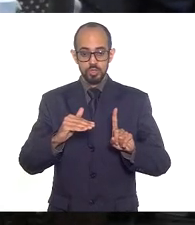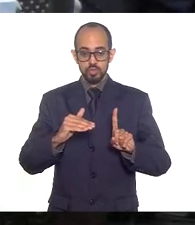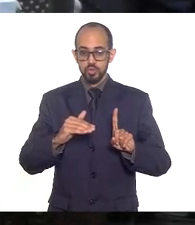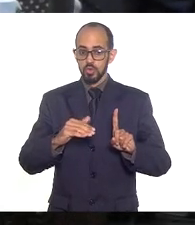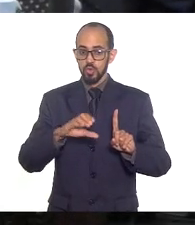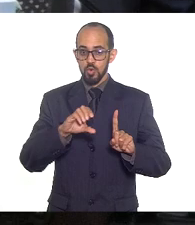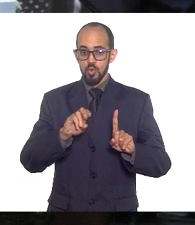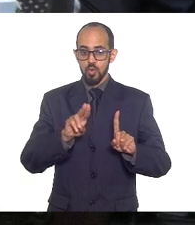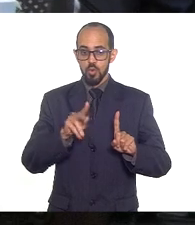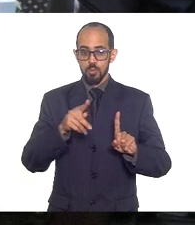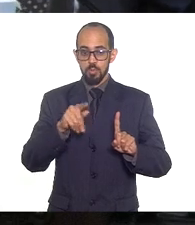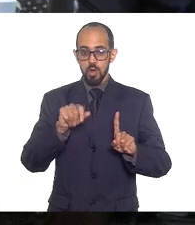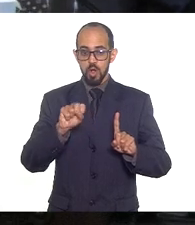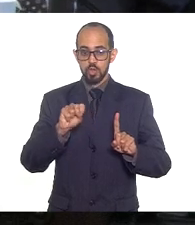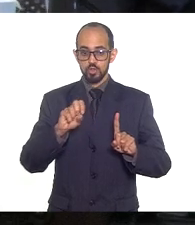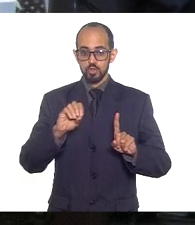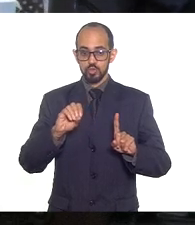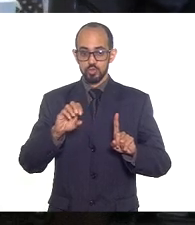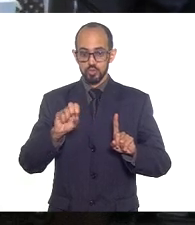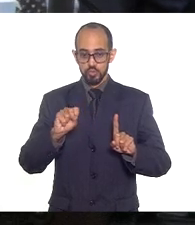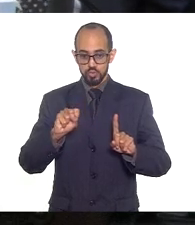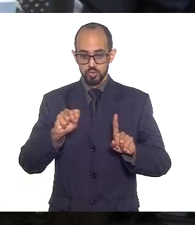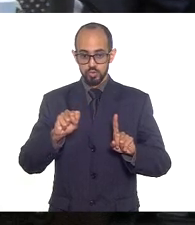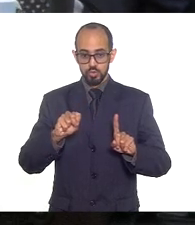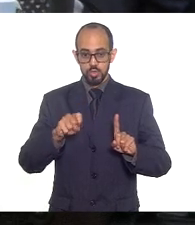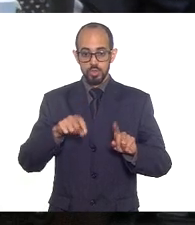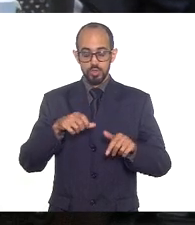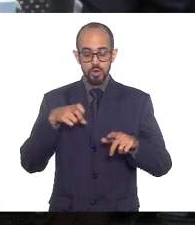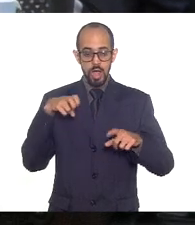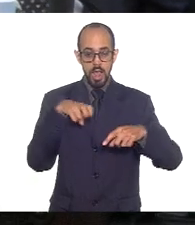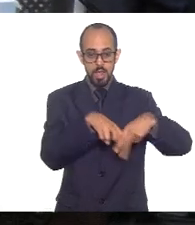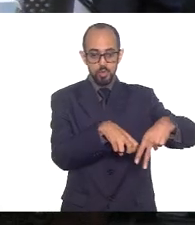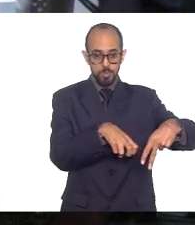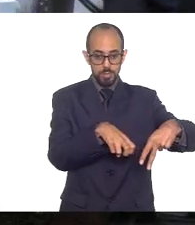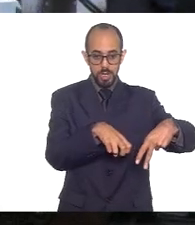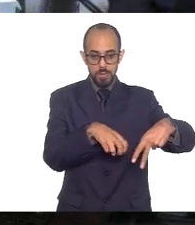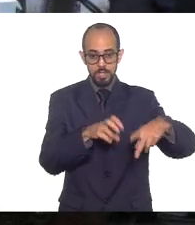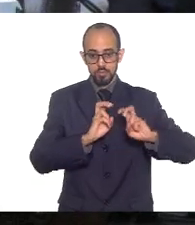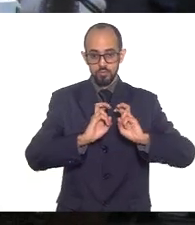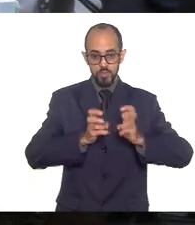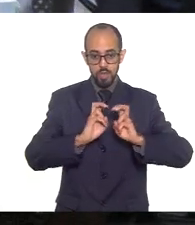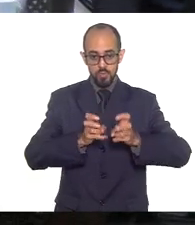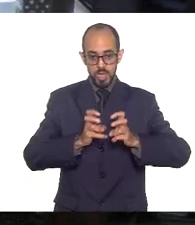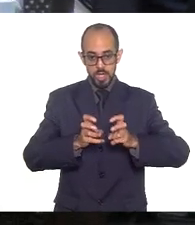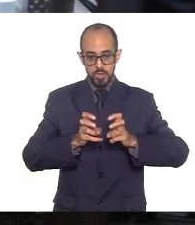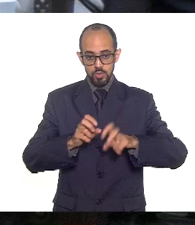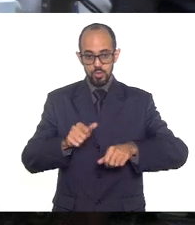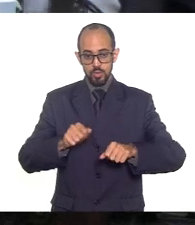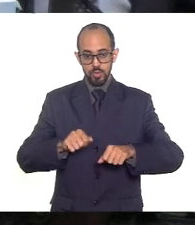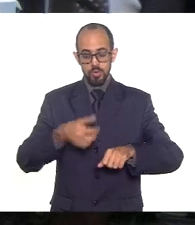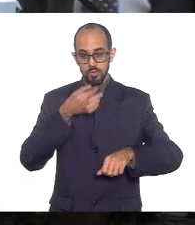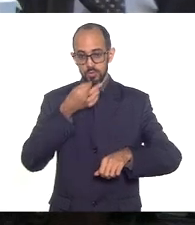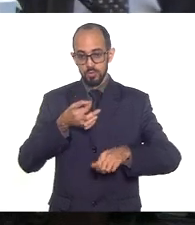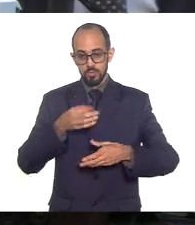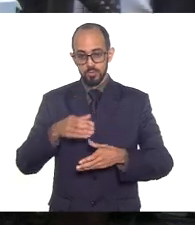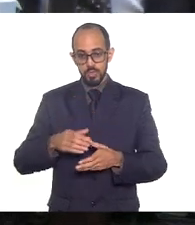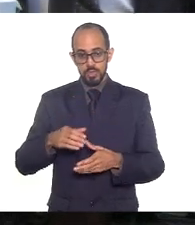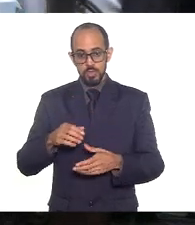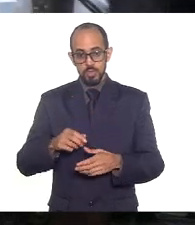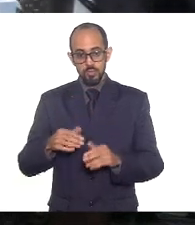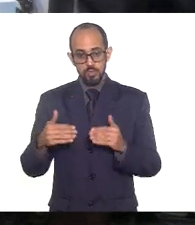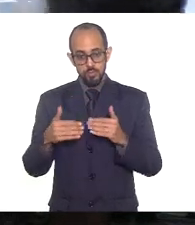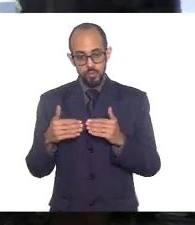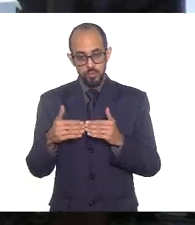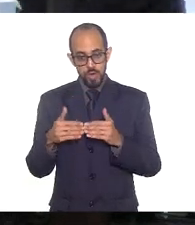dos crimes tipificados como os lesões corporais causadas pelo atropelamento Ferroviário pareceres da comissão de com essa notícia para o horário com emendas